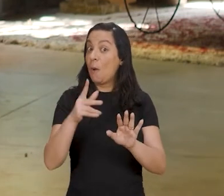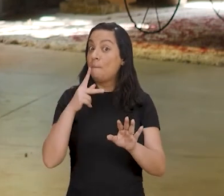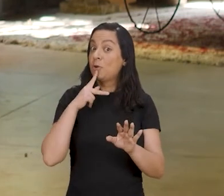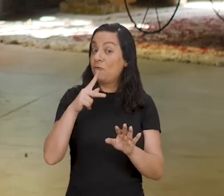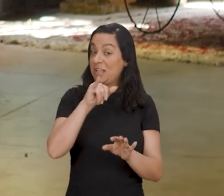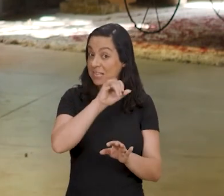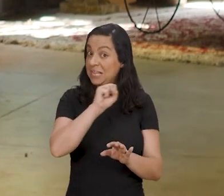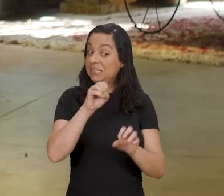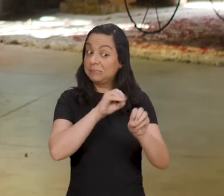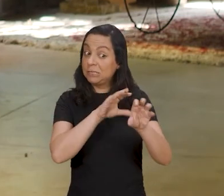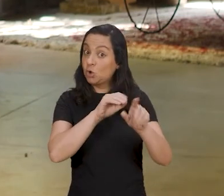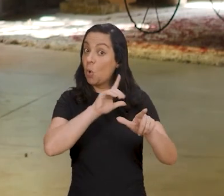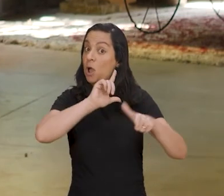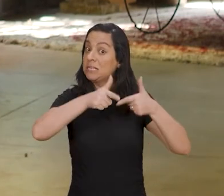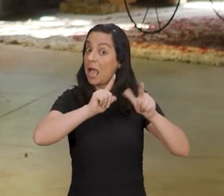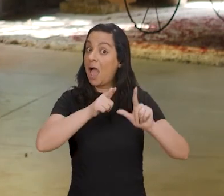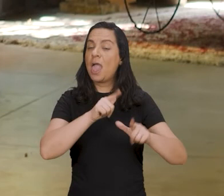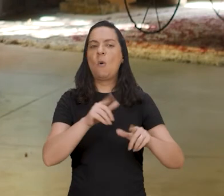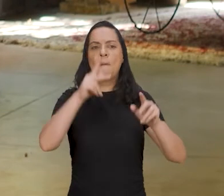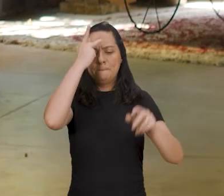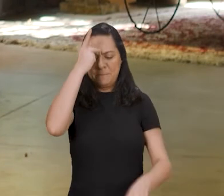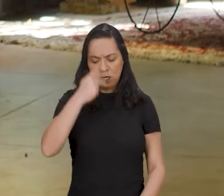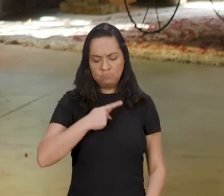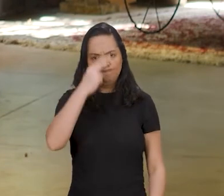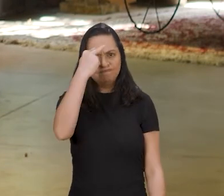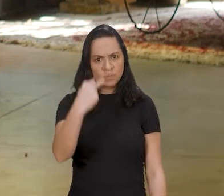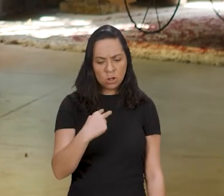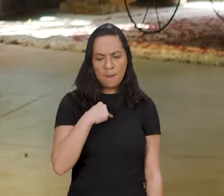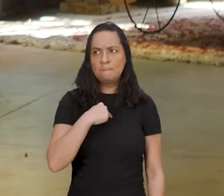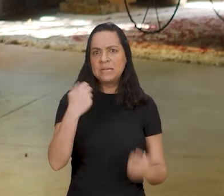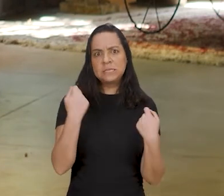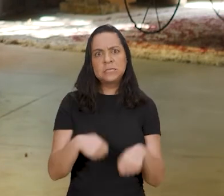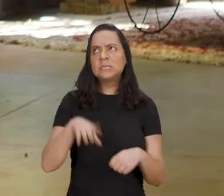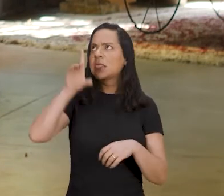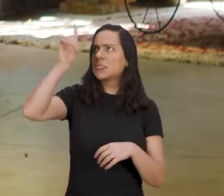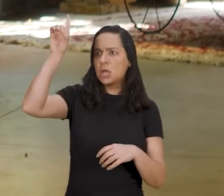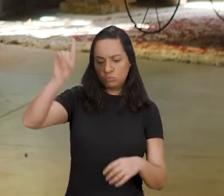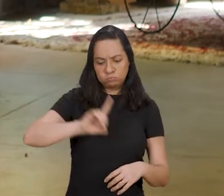ensinando o povo dele a olhar para dentro de si, encontrar Deus, encontrar esperança,